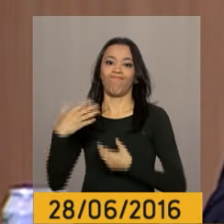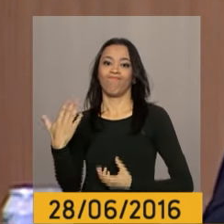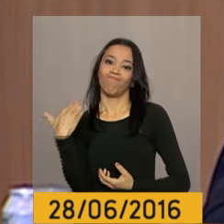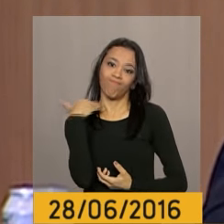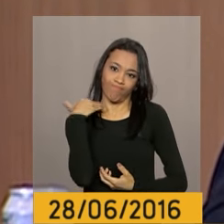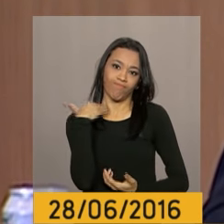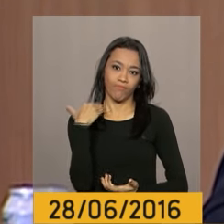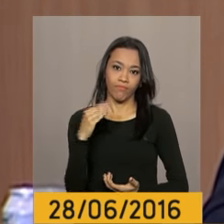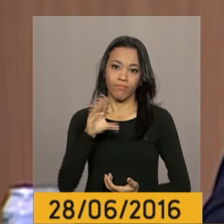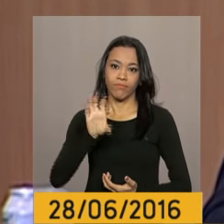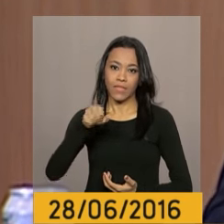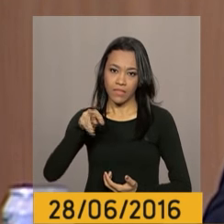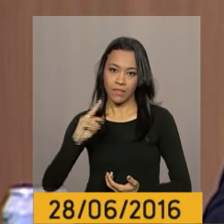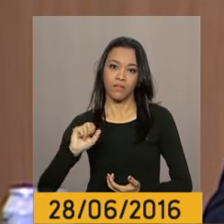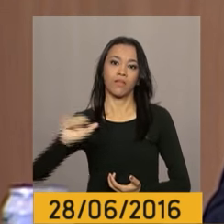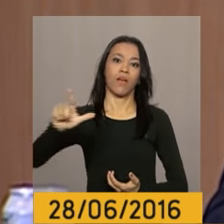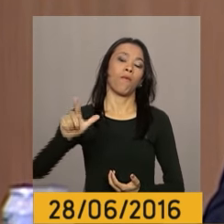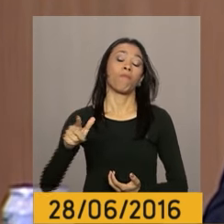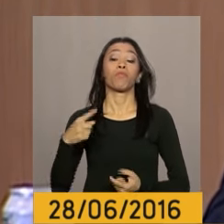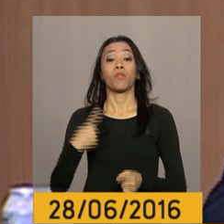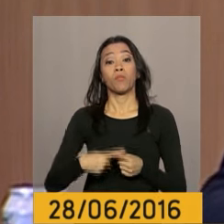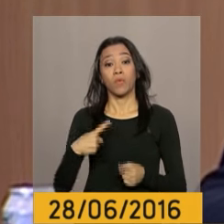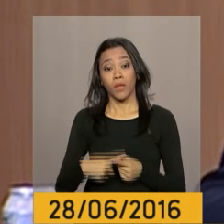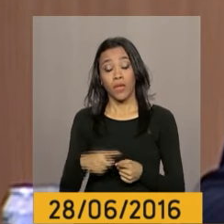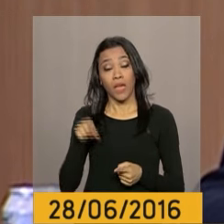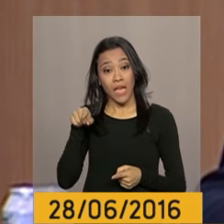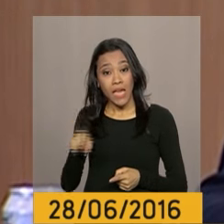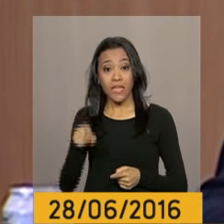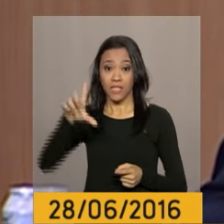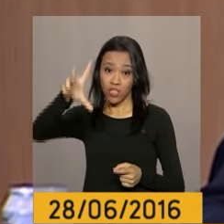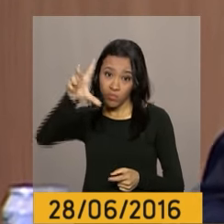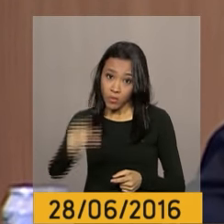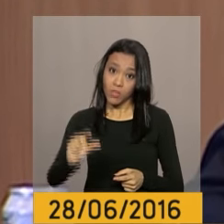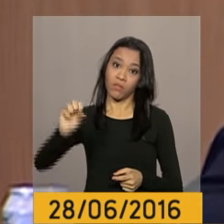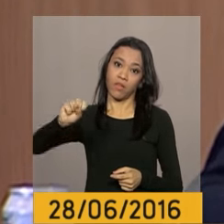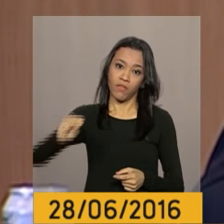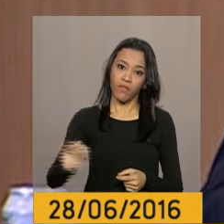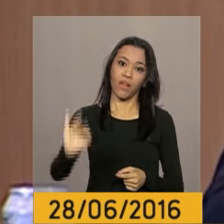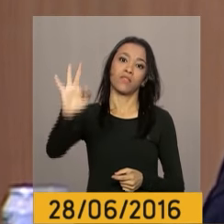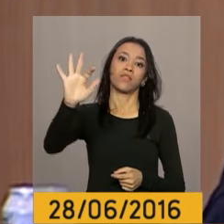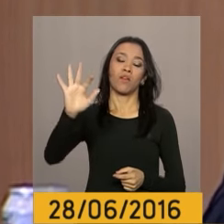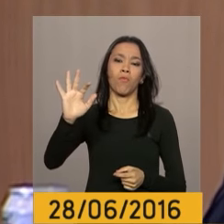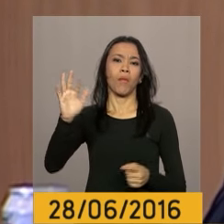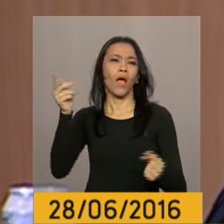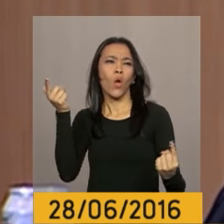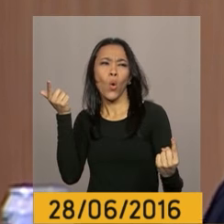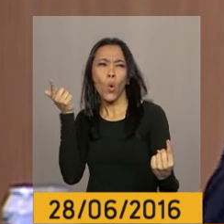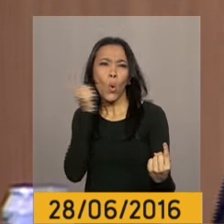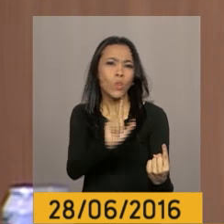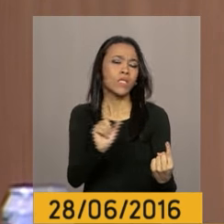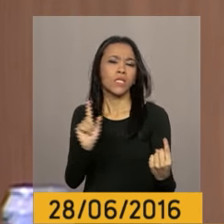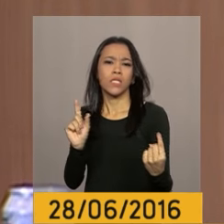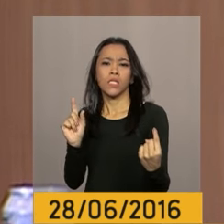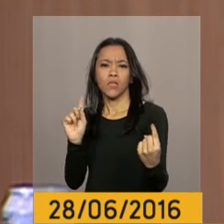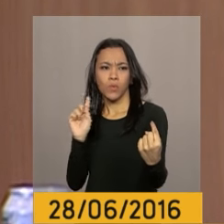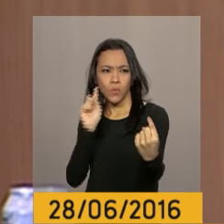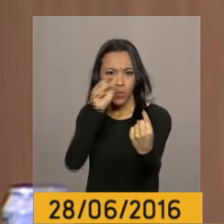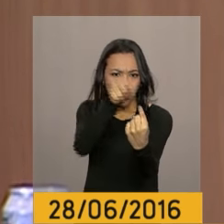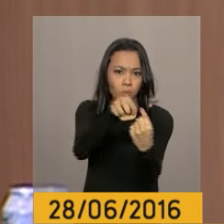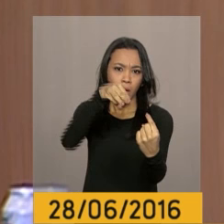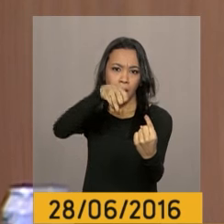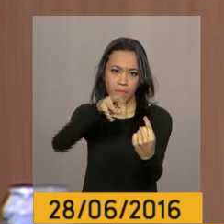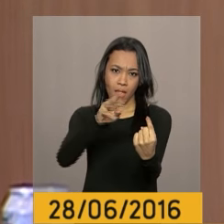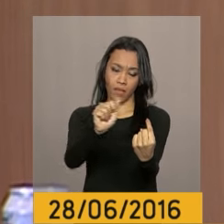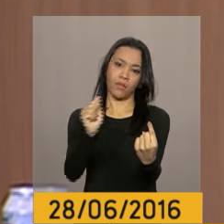caso, o processo de desinflação em direção ao centro da meta ocorre mais